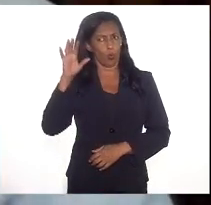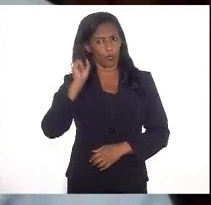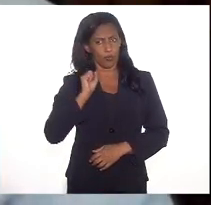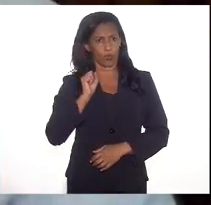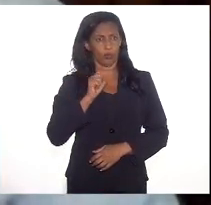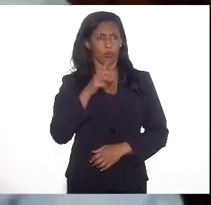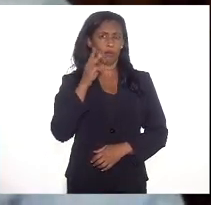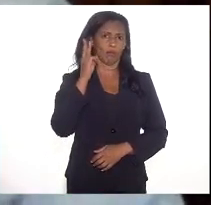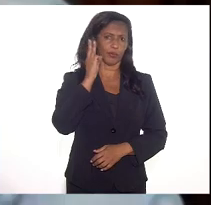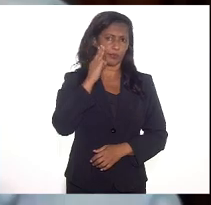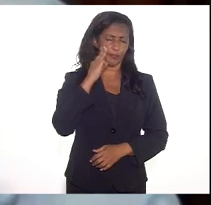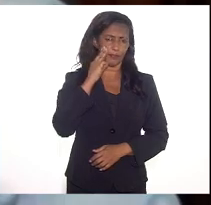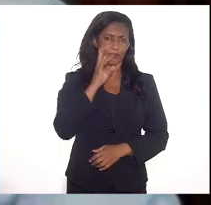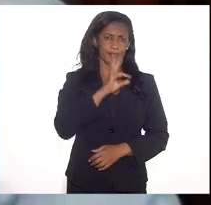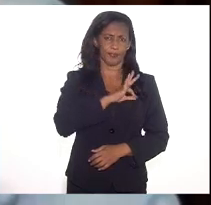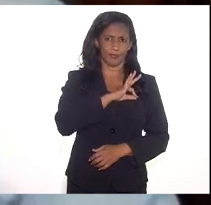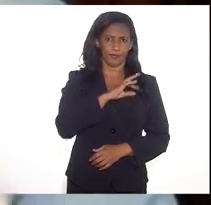deputado Valdeck,